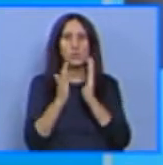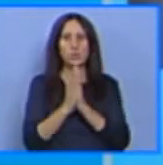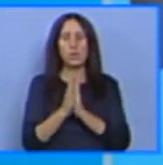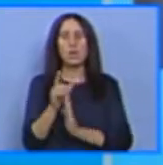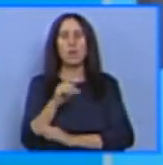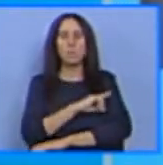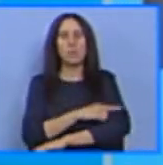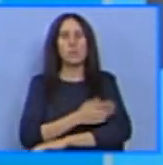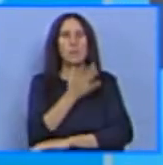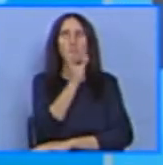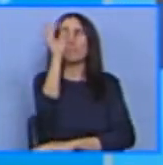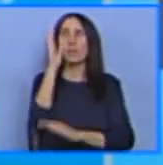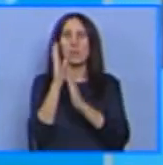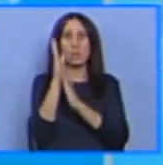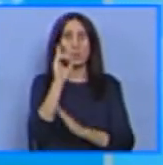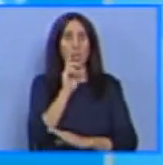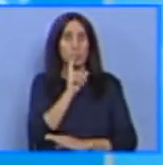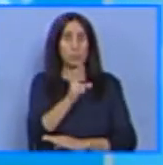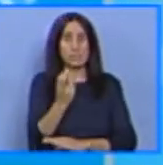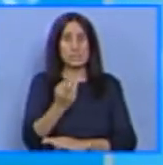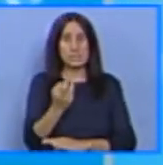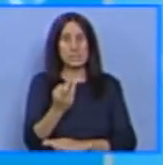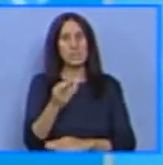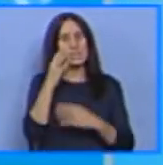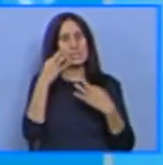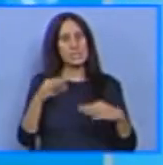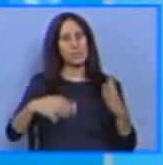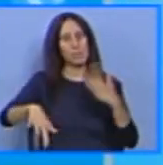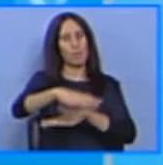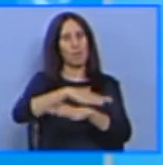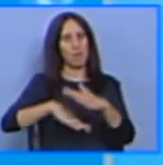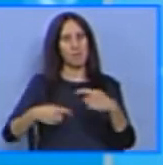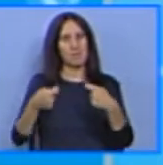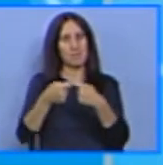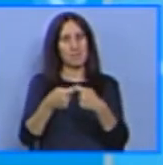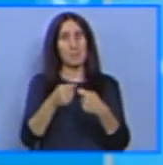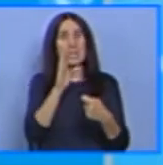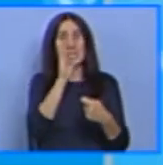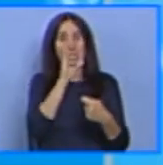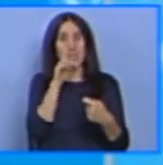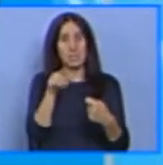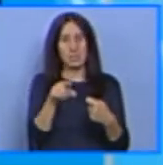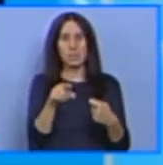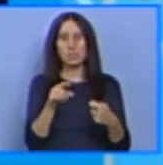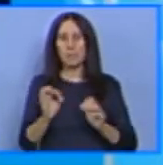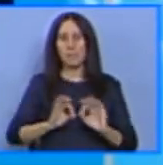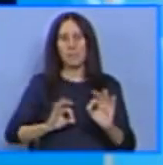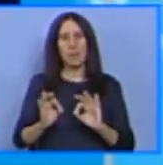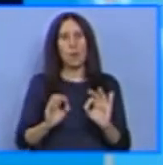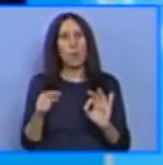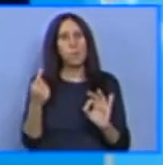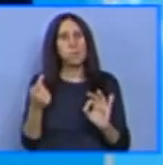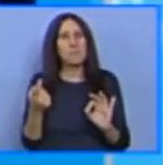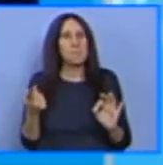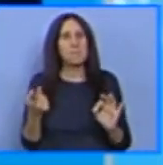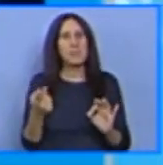E ela responde que sim, o que corresponde muito àquela piedade simples, popular. Quer dizer, se isso fizesse parte de uma coisa preparada, claro, digamos,